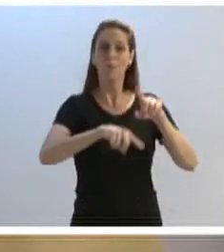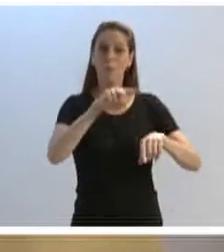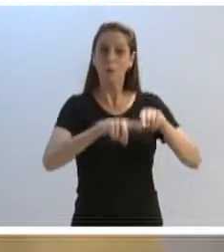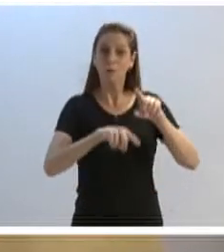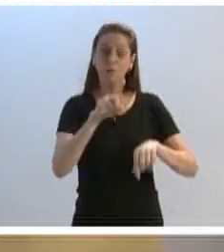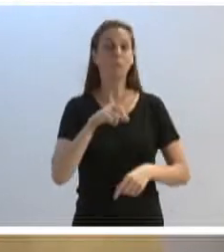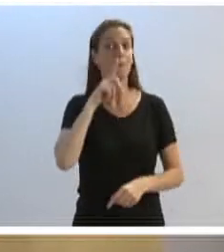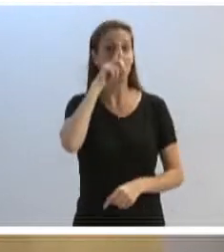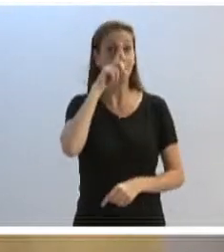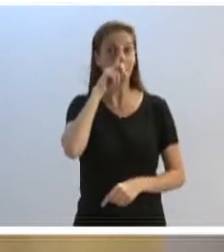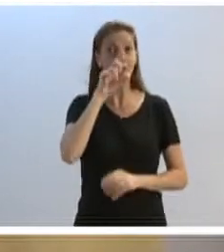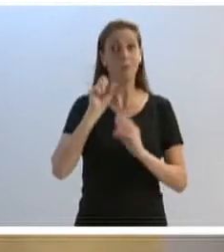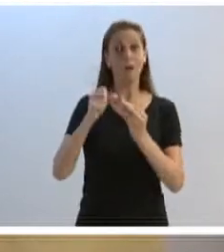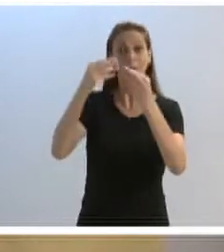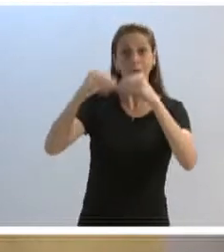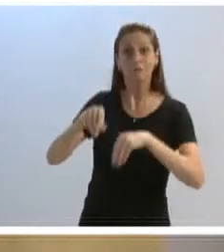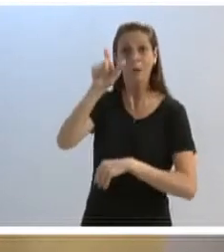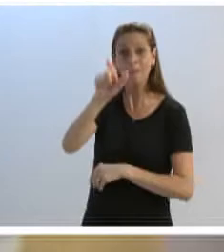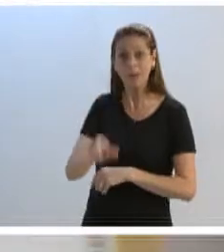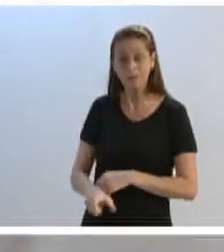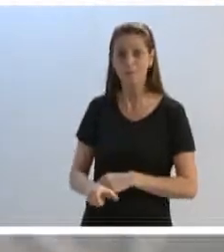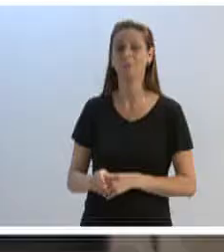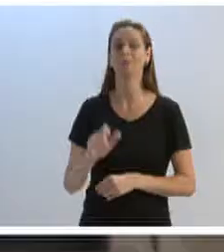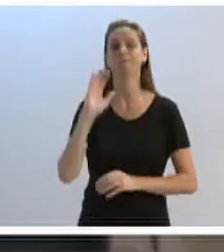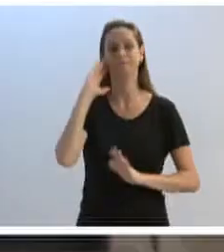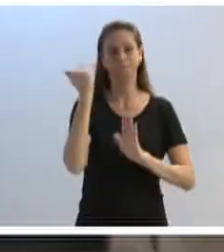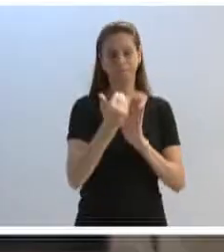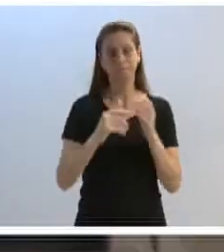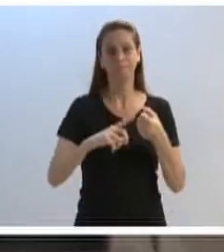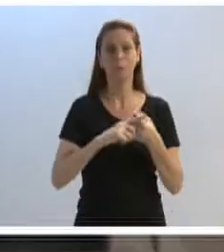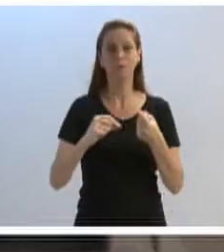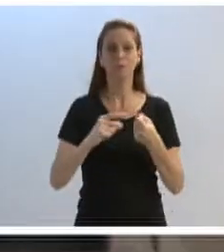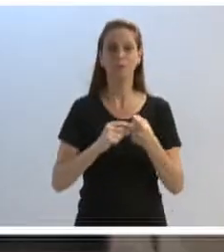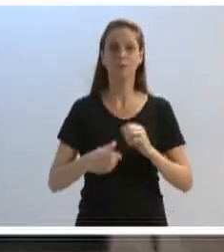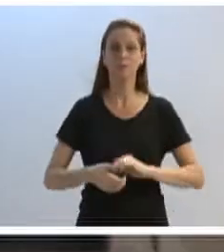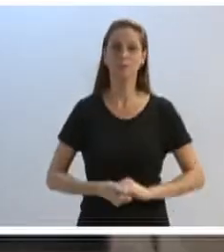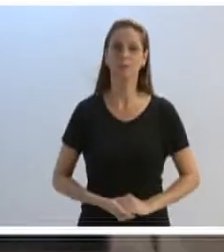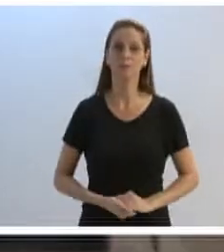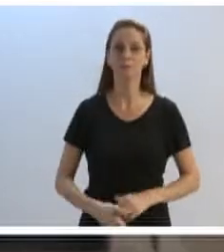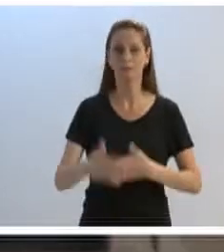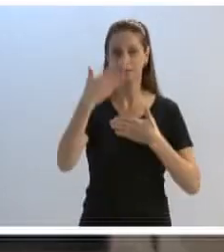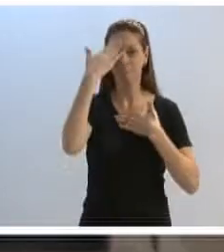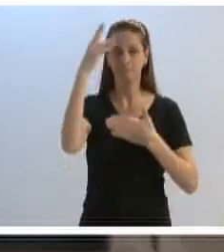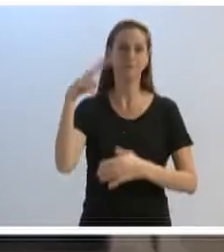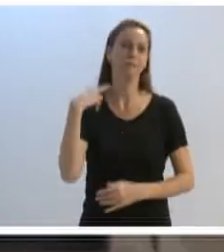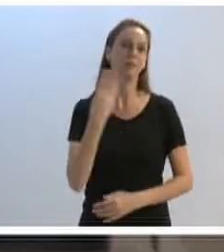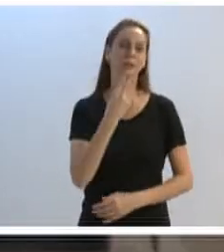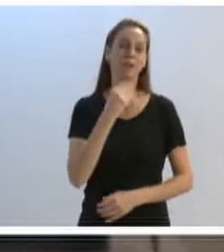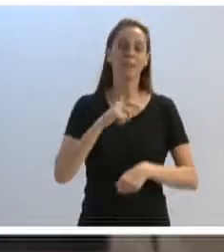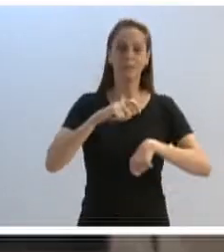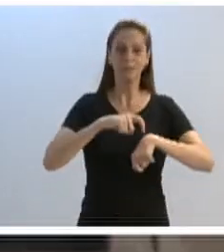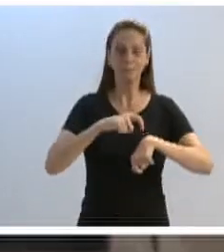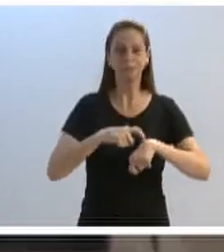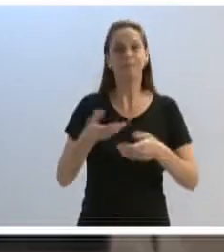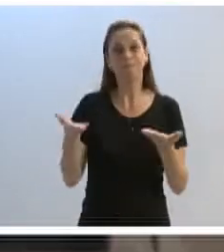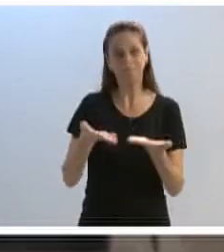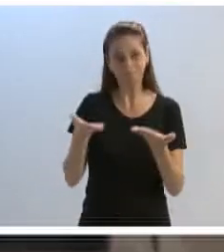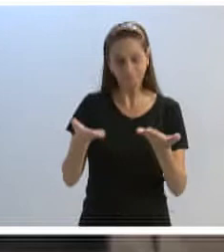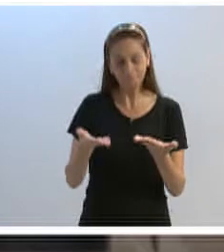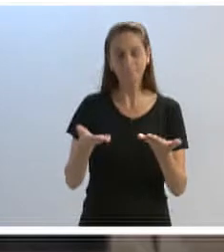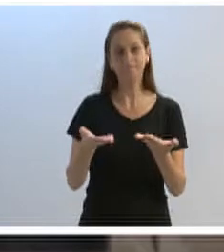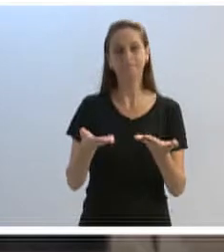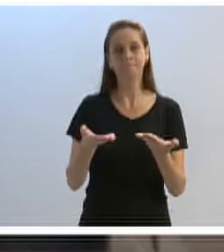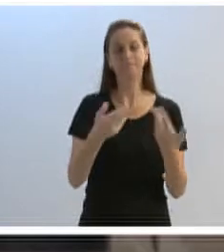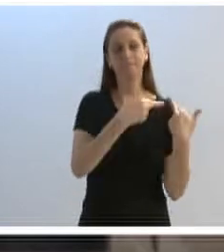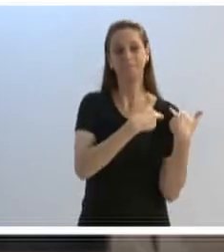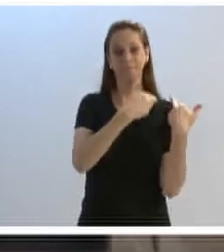ou perigosos na forma desse artigo. Obrigado, vereador Bruno. Neste momento, passa a palavra, então, para o senhor Marcelo